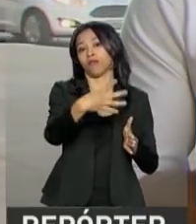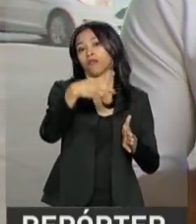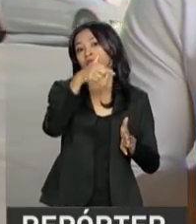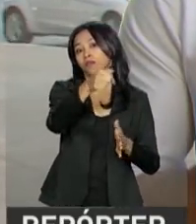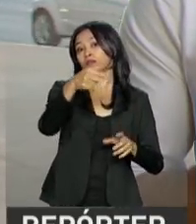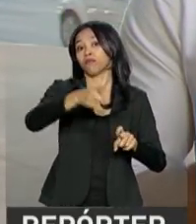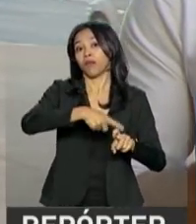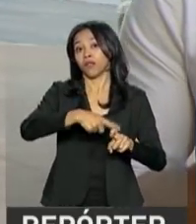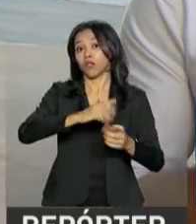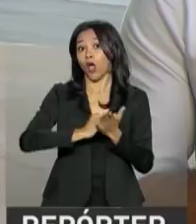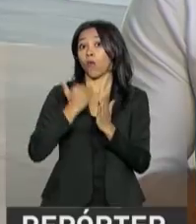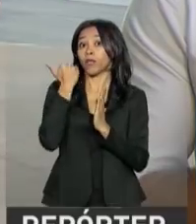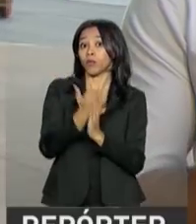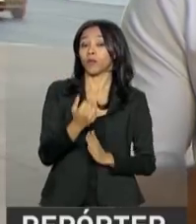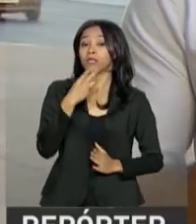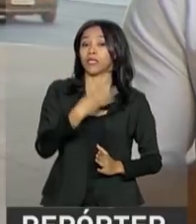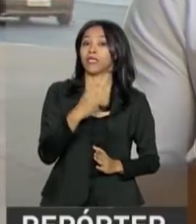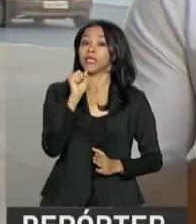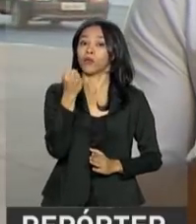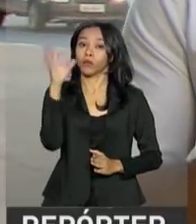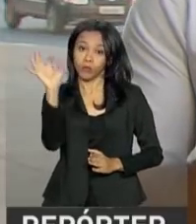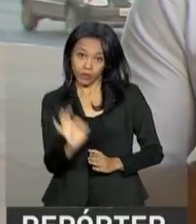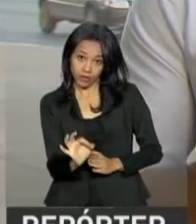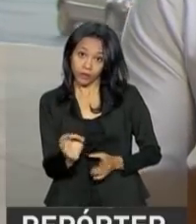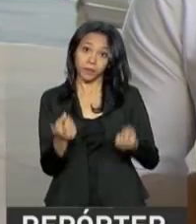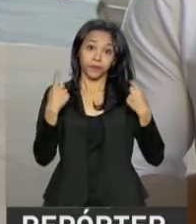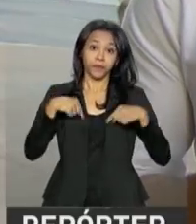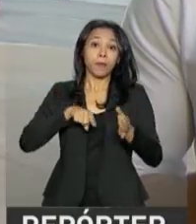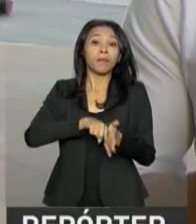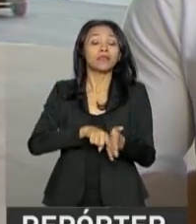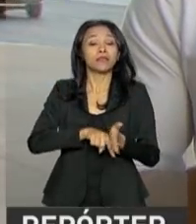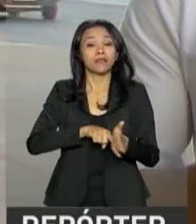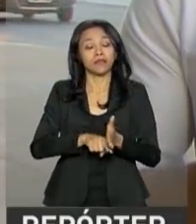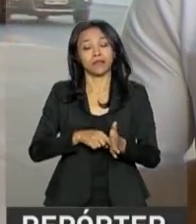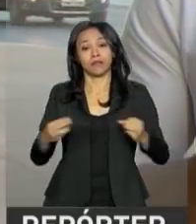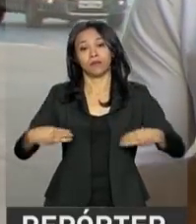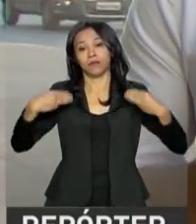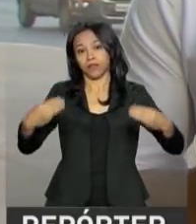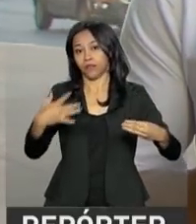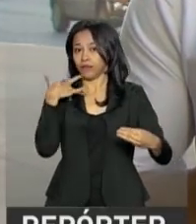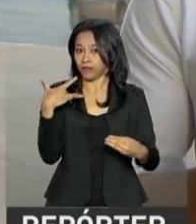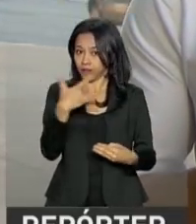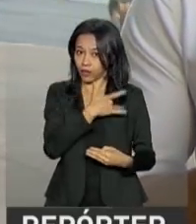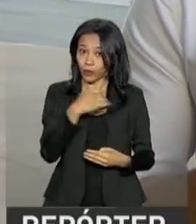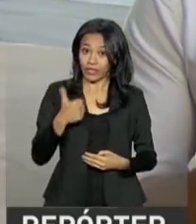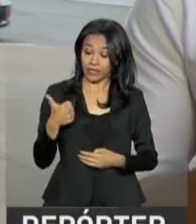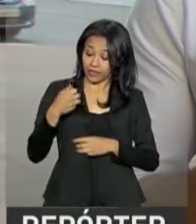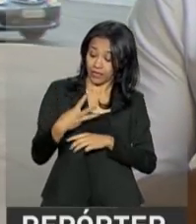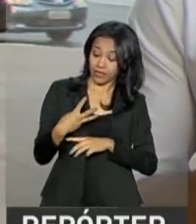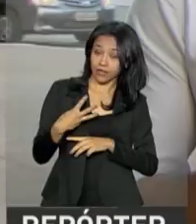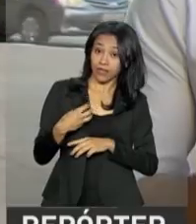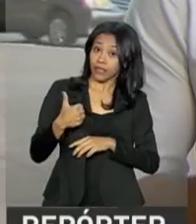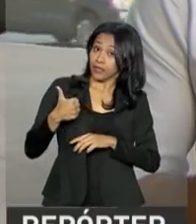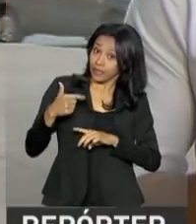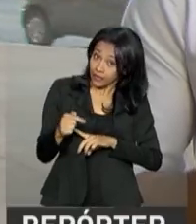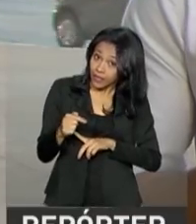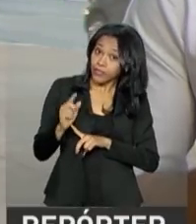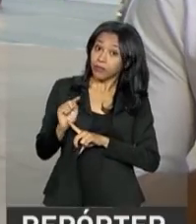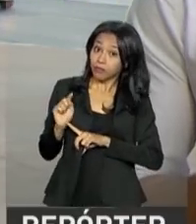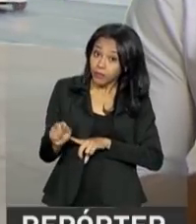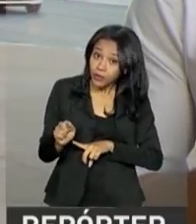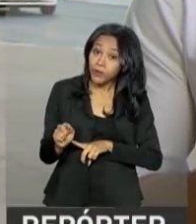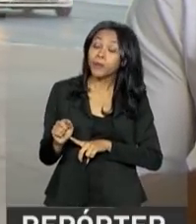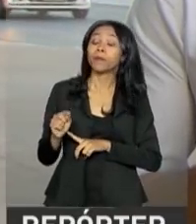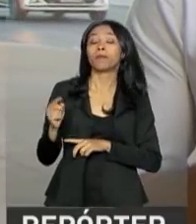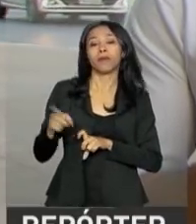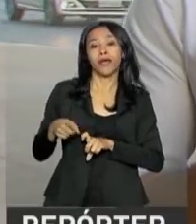aumento de 38% segundo levantamento do ministério da saúde dos 17 mil médicos participantes do programa